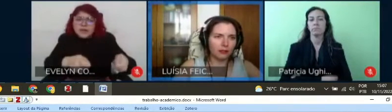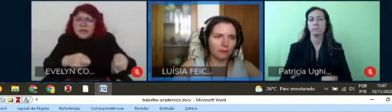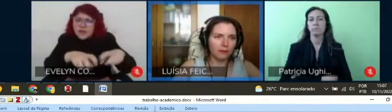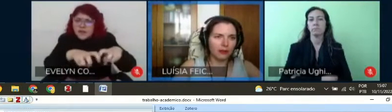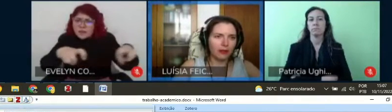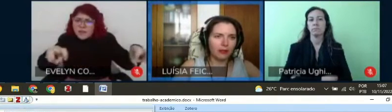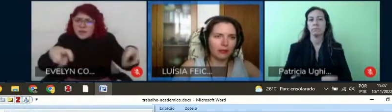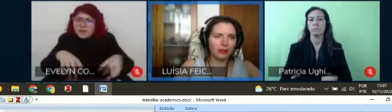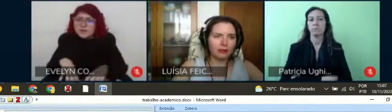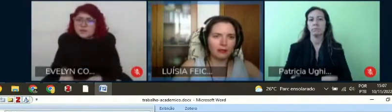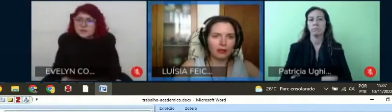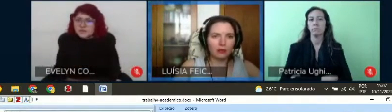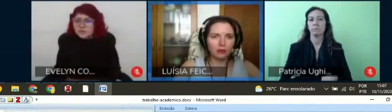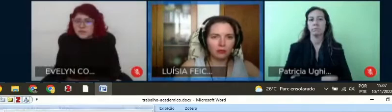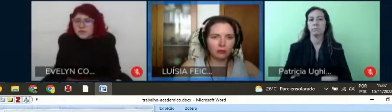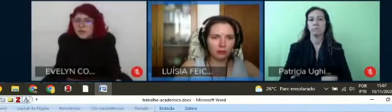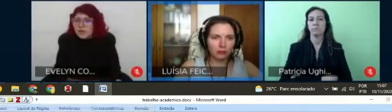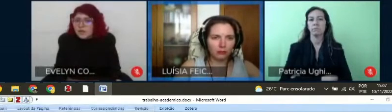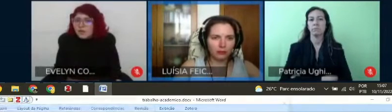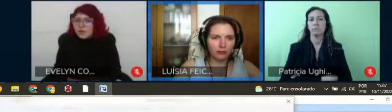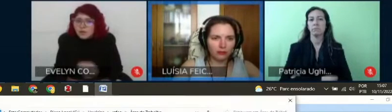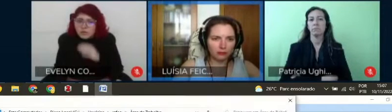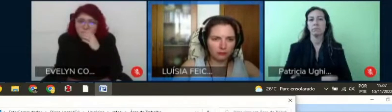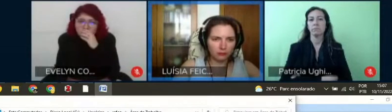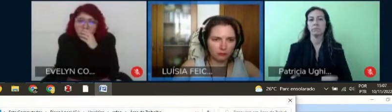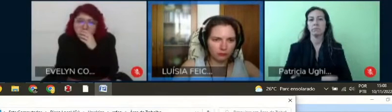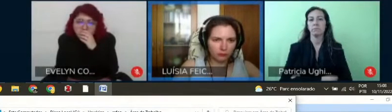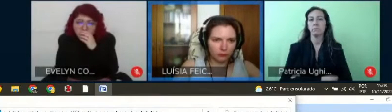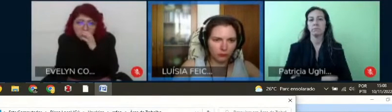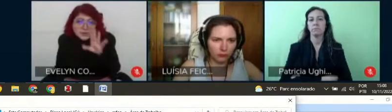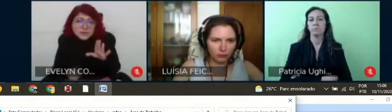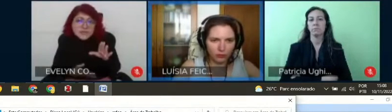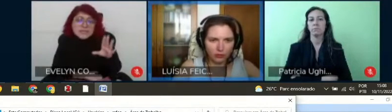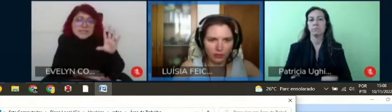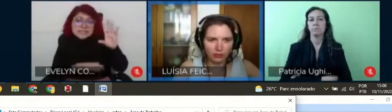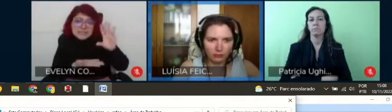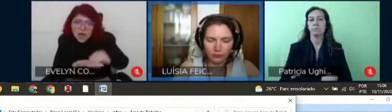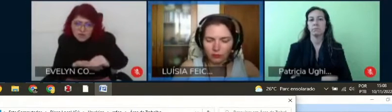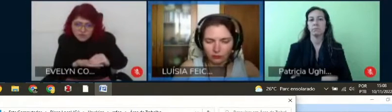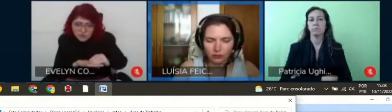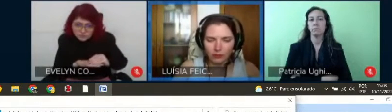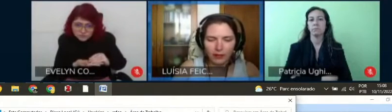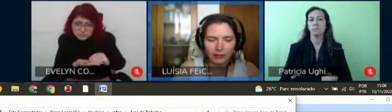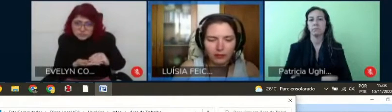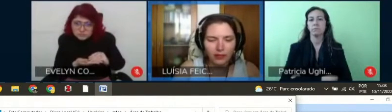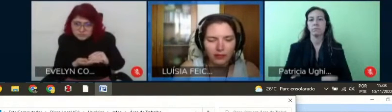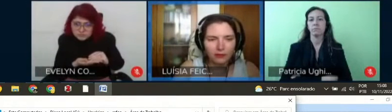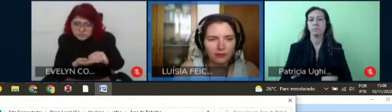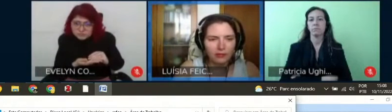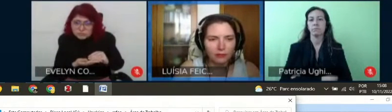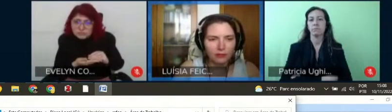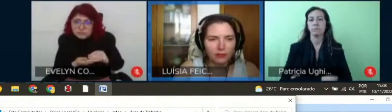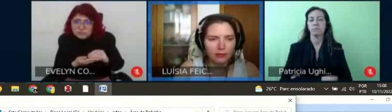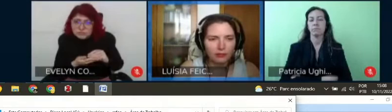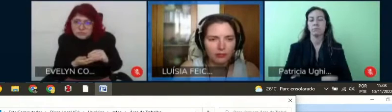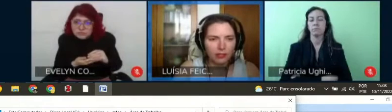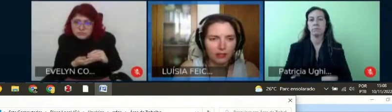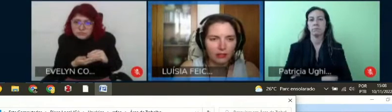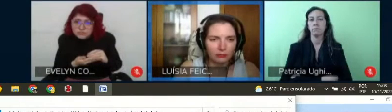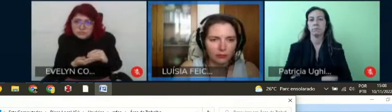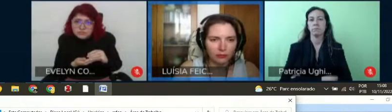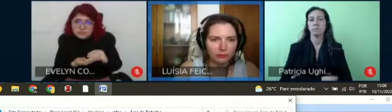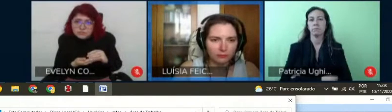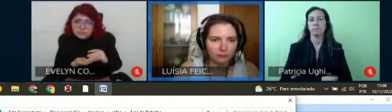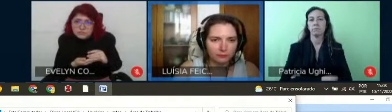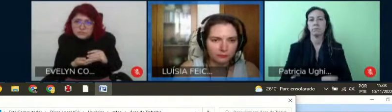vem aqui, salva uma versão do Zotero, do trabalho, que vai ser uma versão